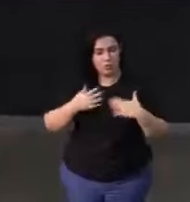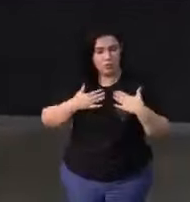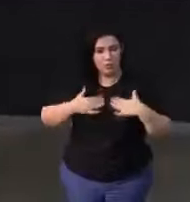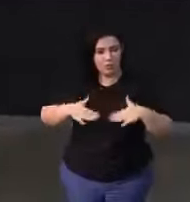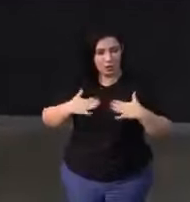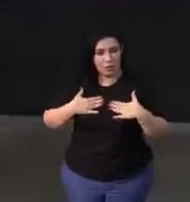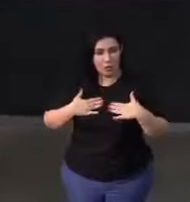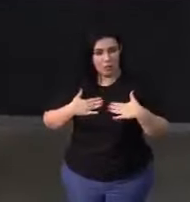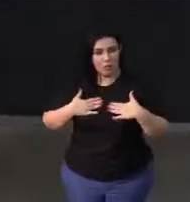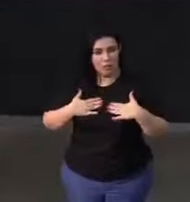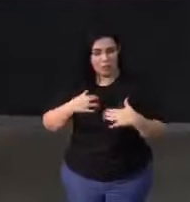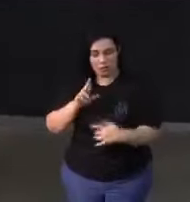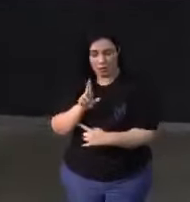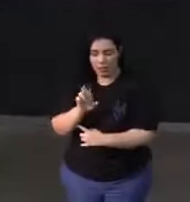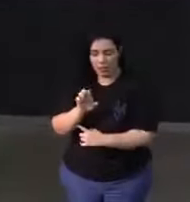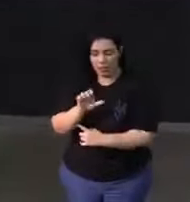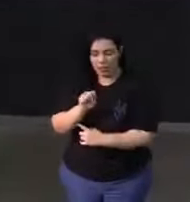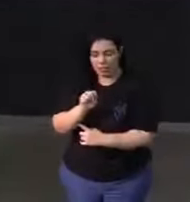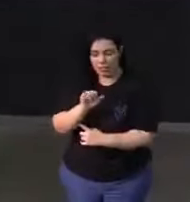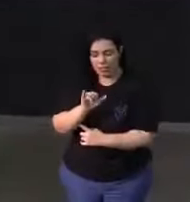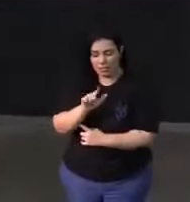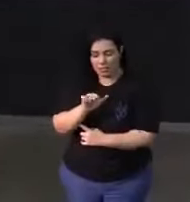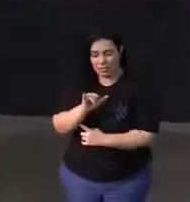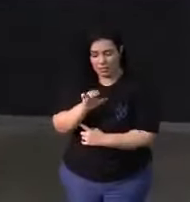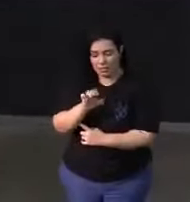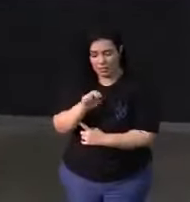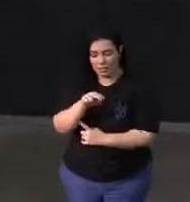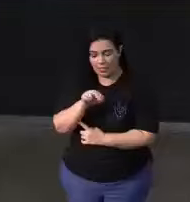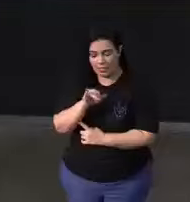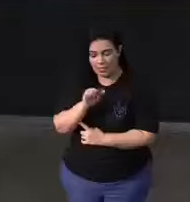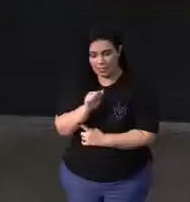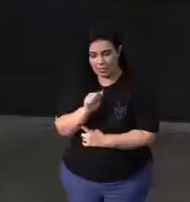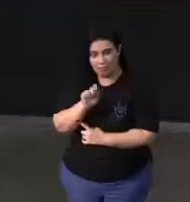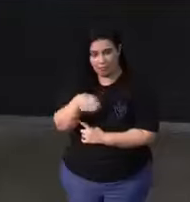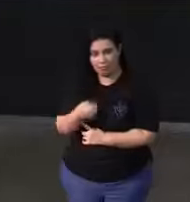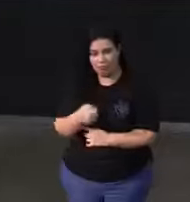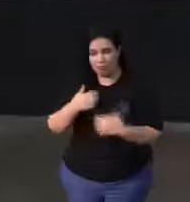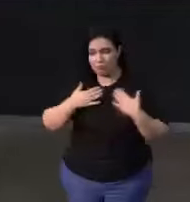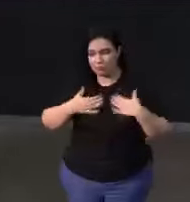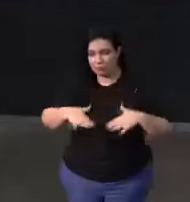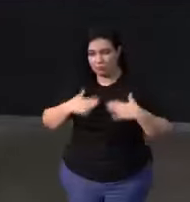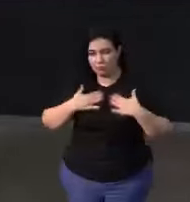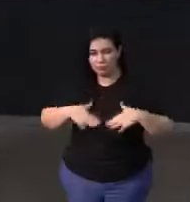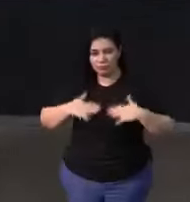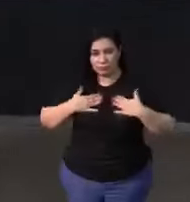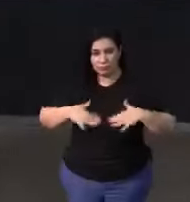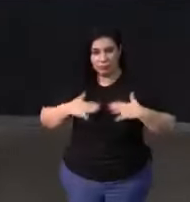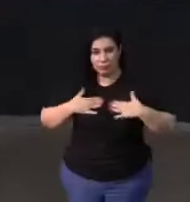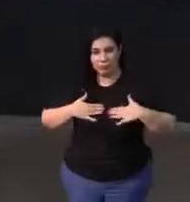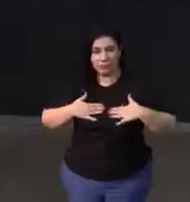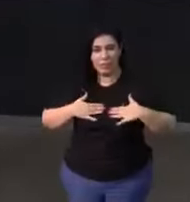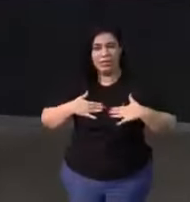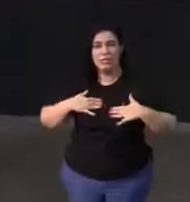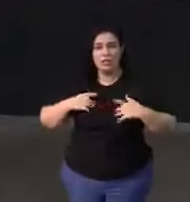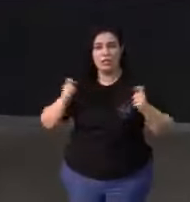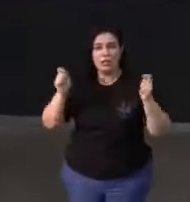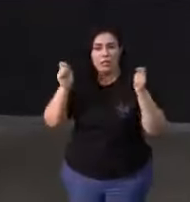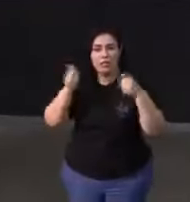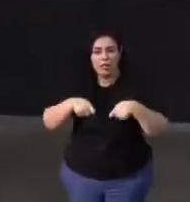A resiliência é a capacidade de você enfrentar dificuldades